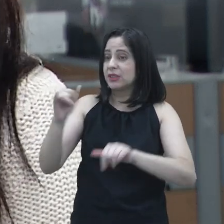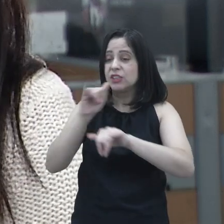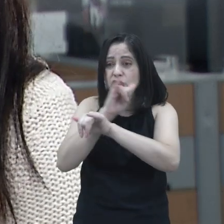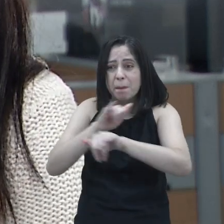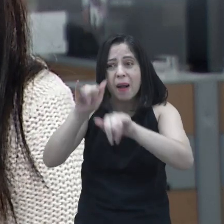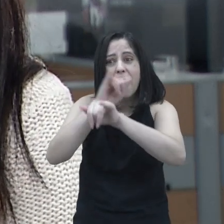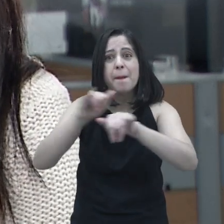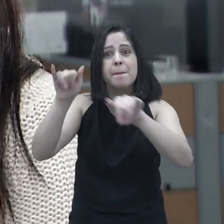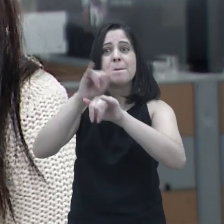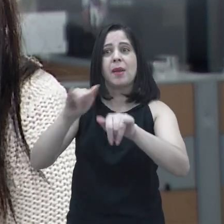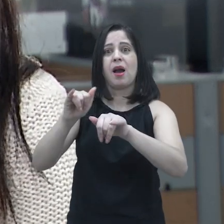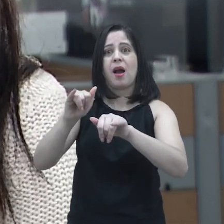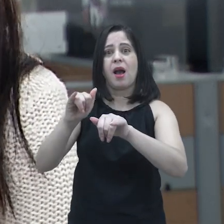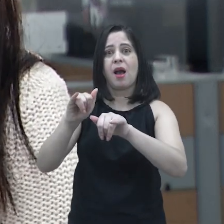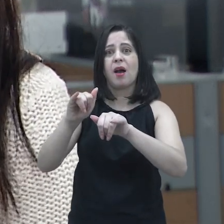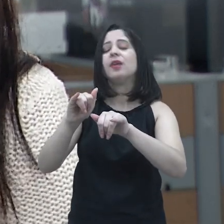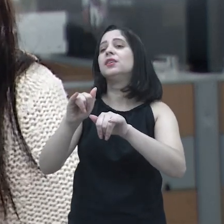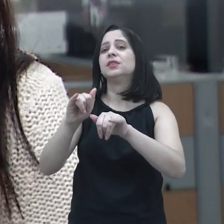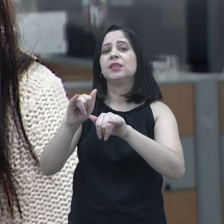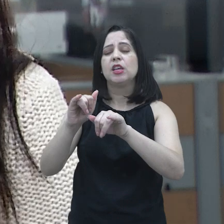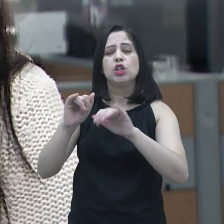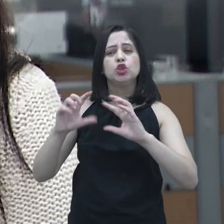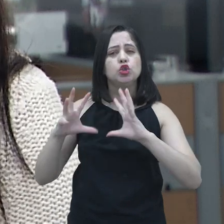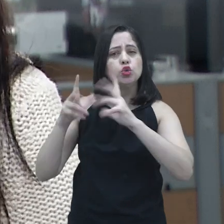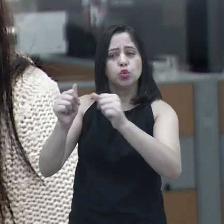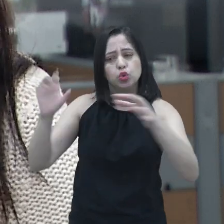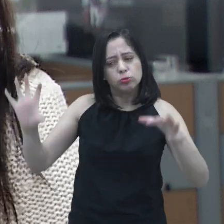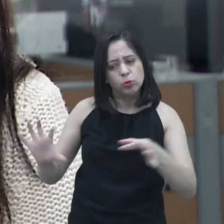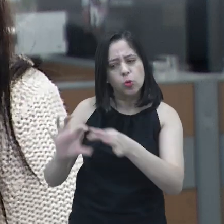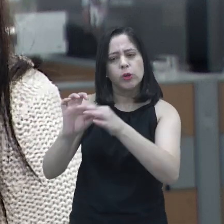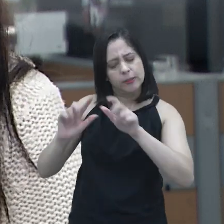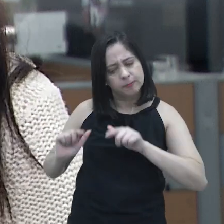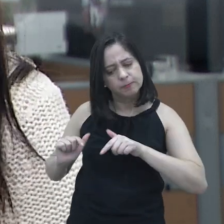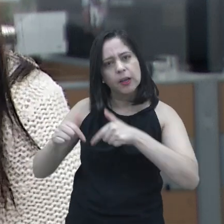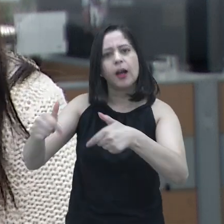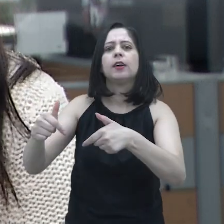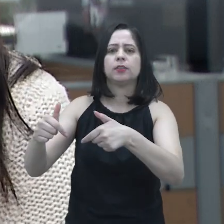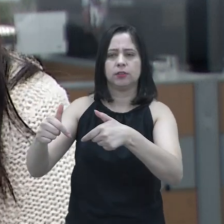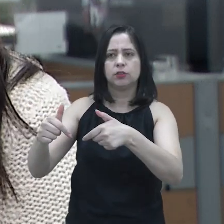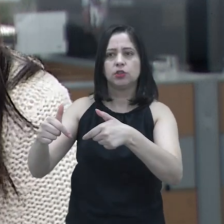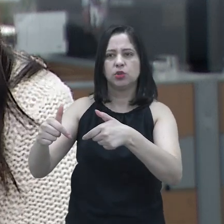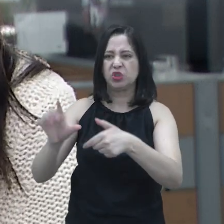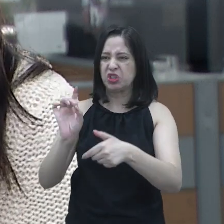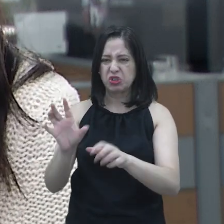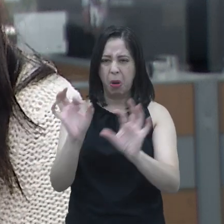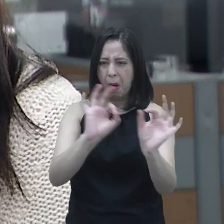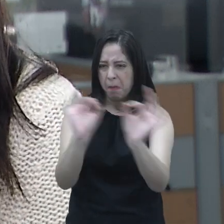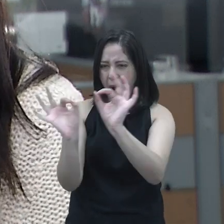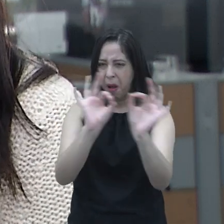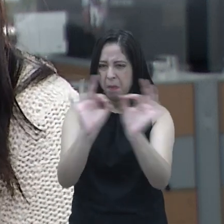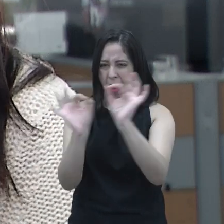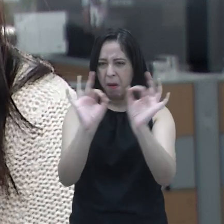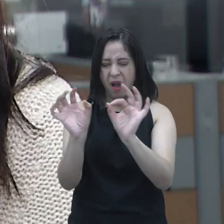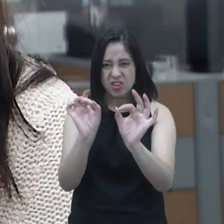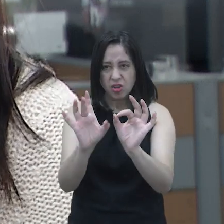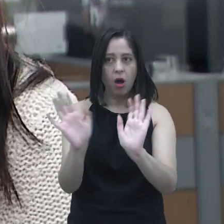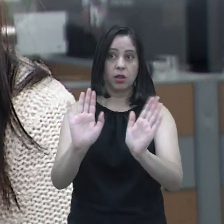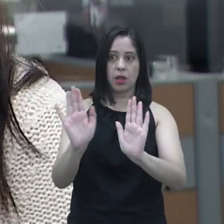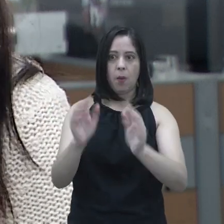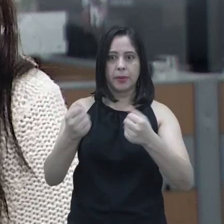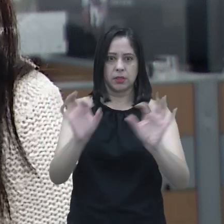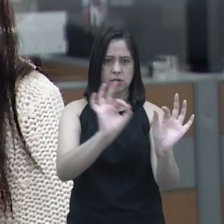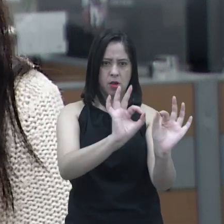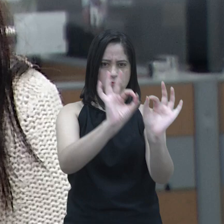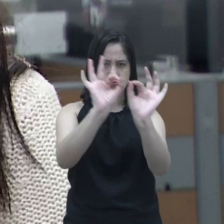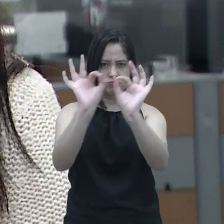mídia, né, de que o trabalho também é importante para que a gente possa envolver todos esses elementos e agir exatamente, né, não só na questão do